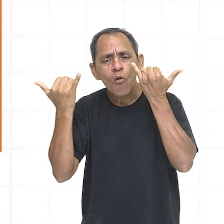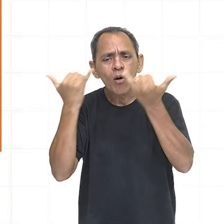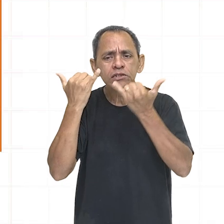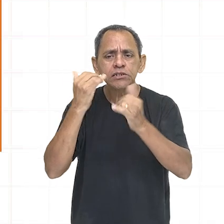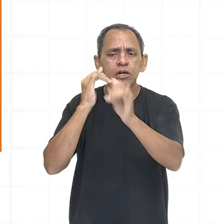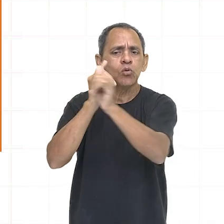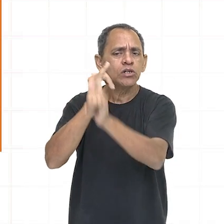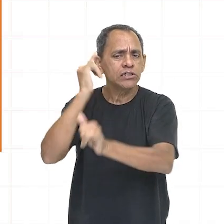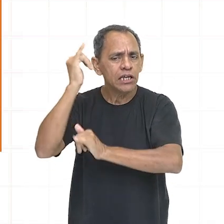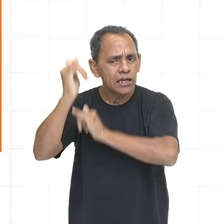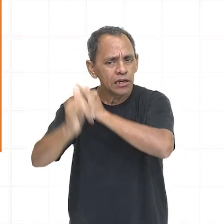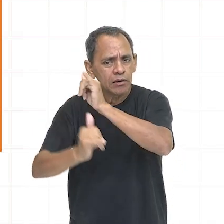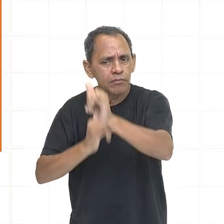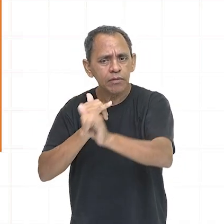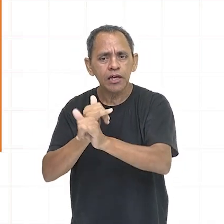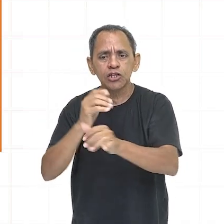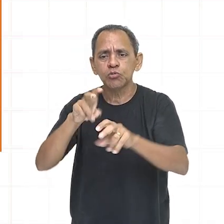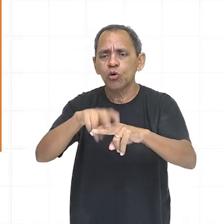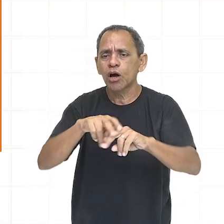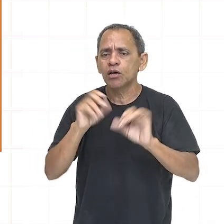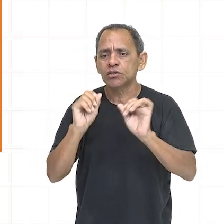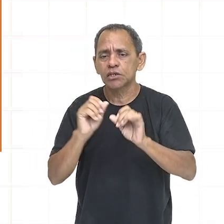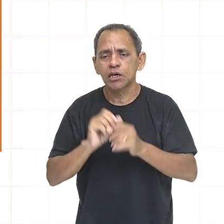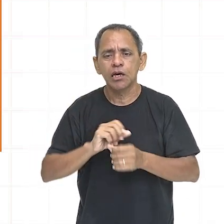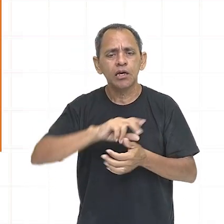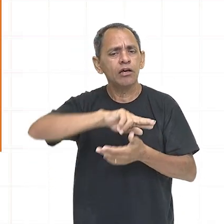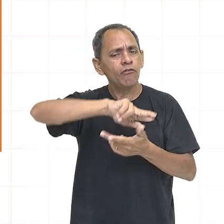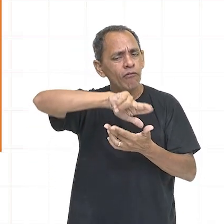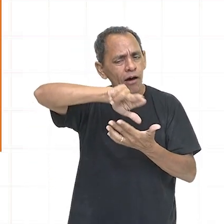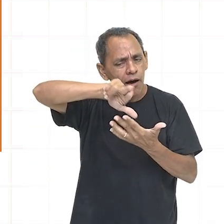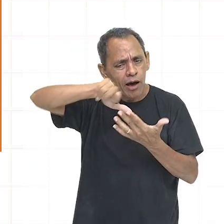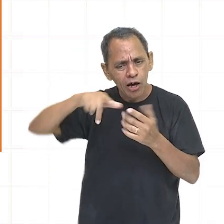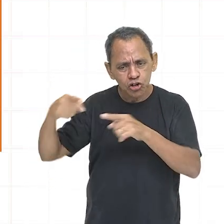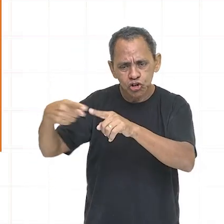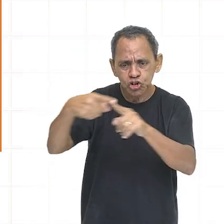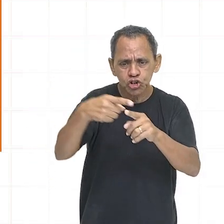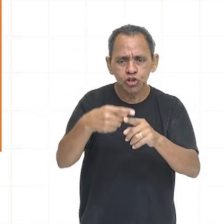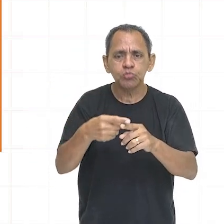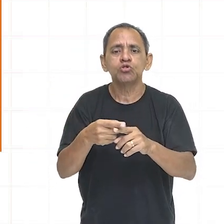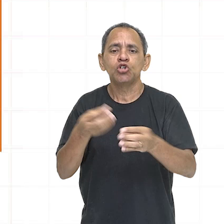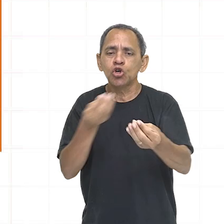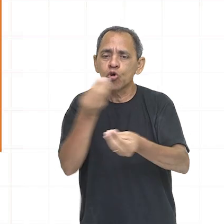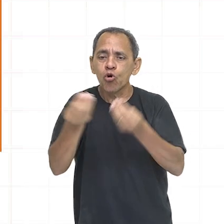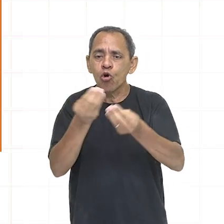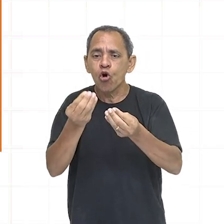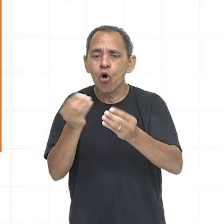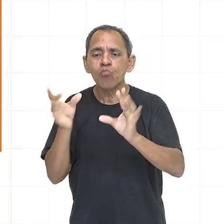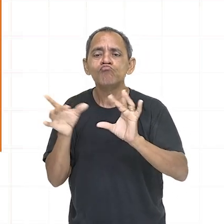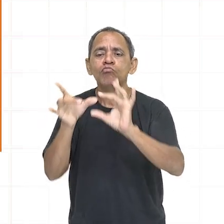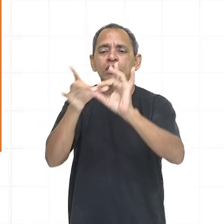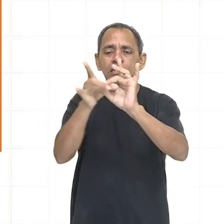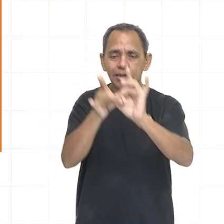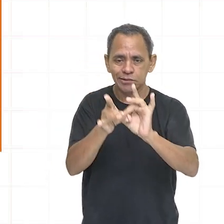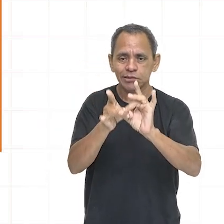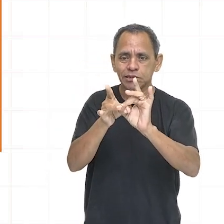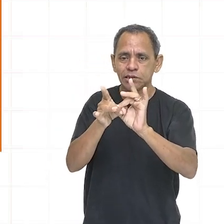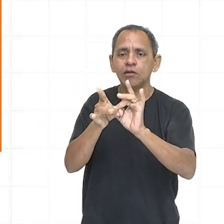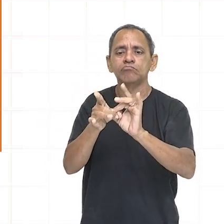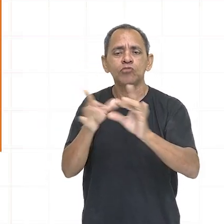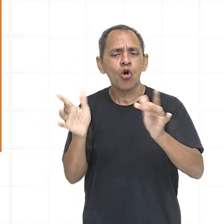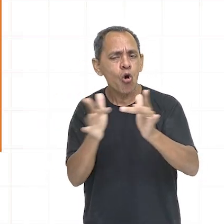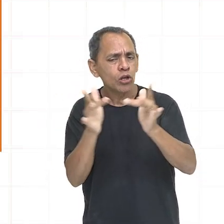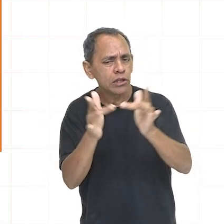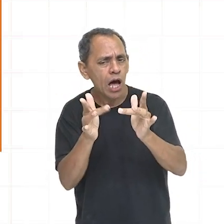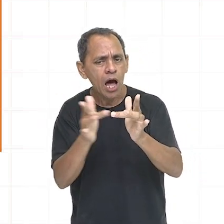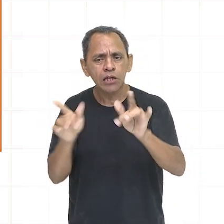das coisas que vão permitir uma maior conectividade, vai ocorrer uma integração aí nesses processos